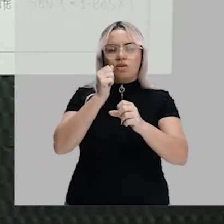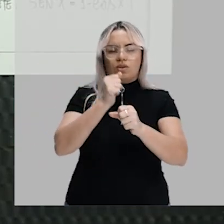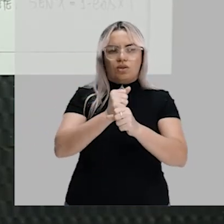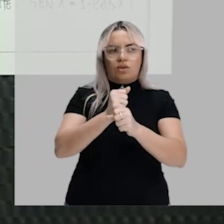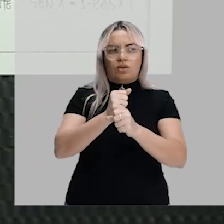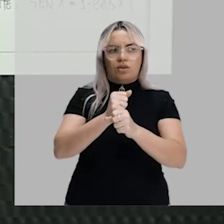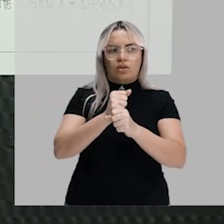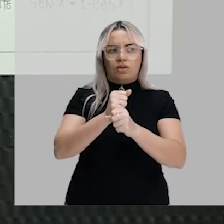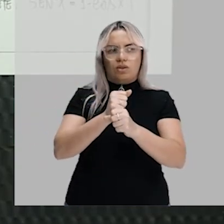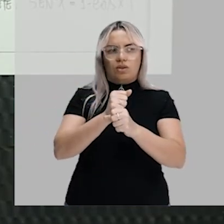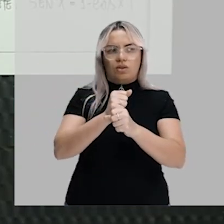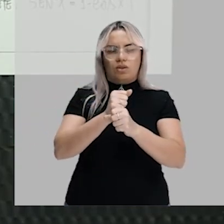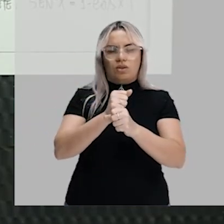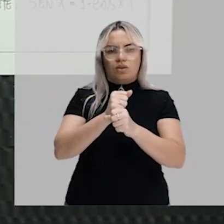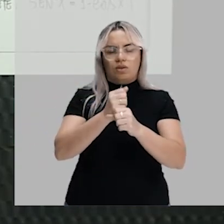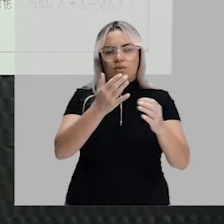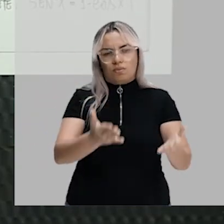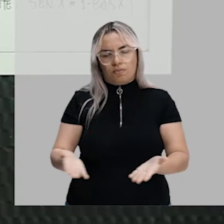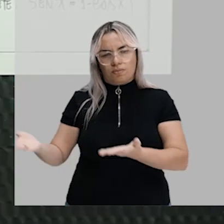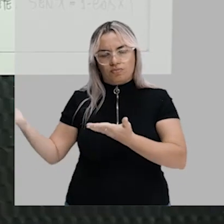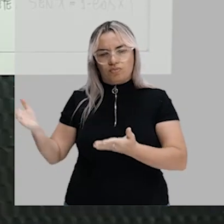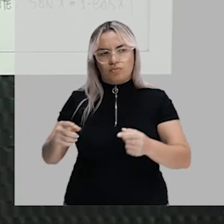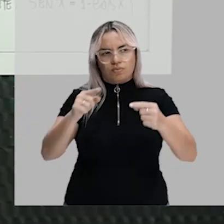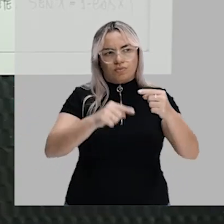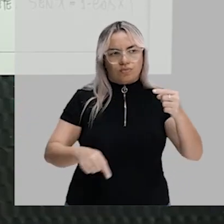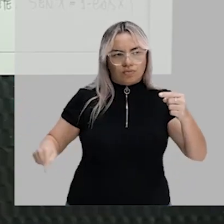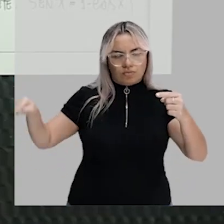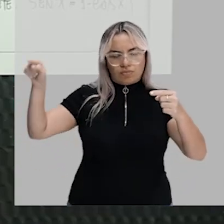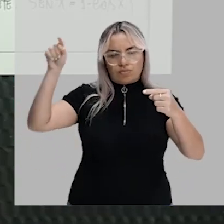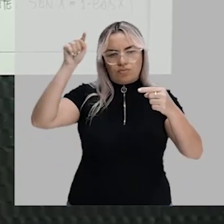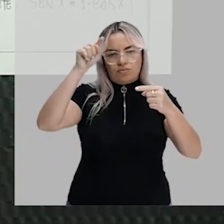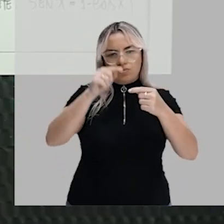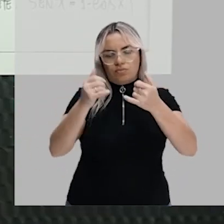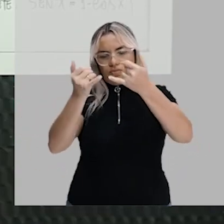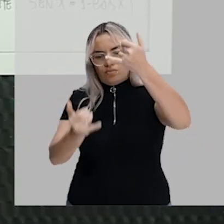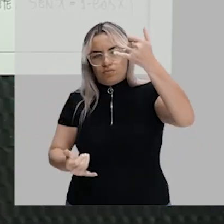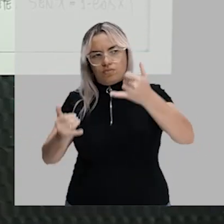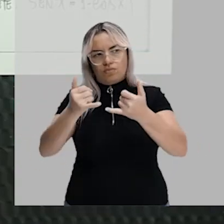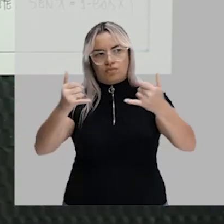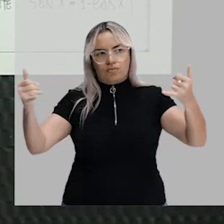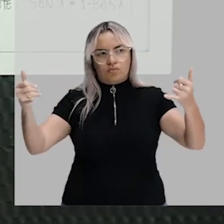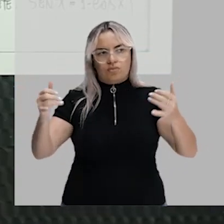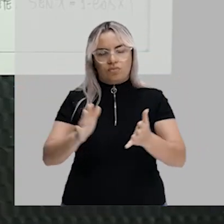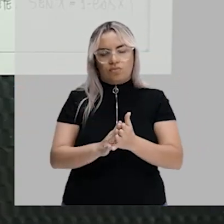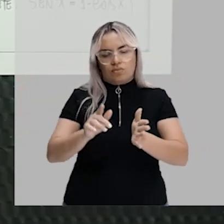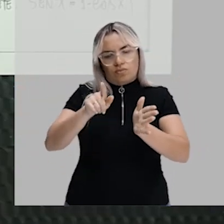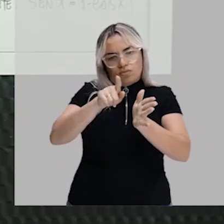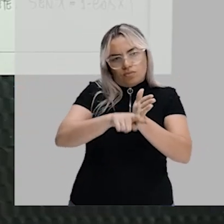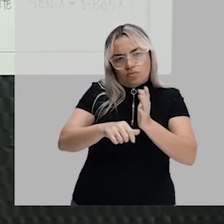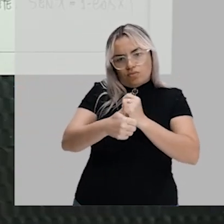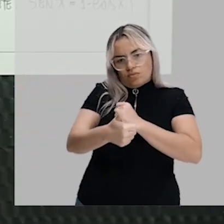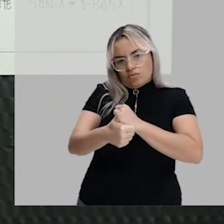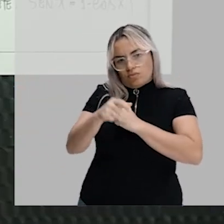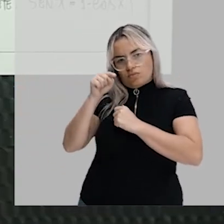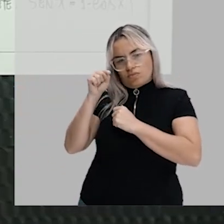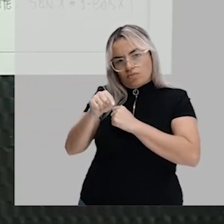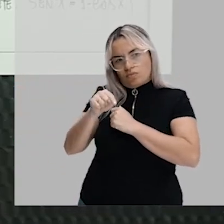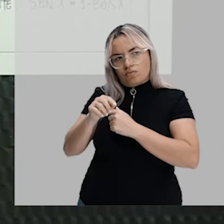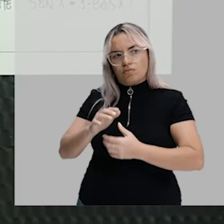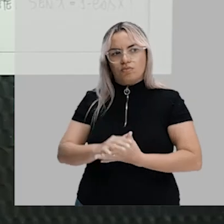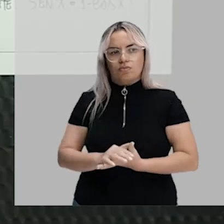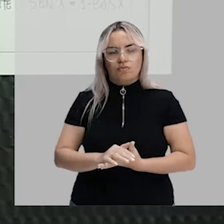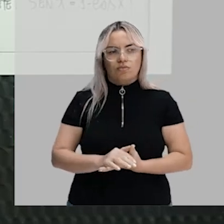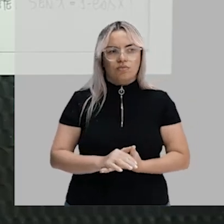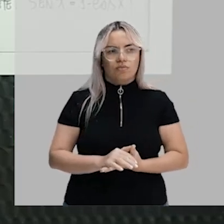tá aqui o círculo trigonométrico esse carinha bem aqui ó o seno dele é -1 tá é